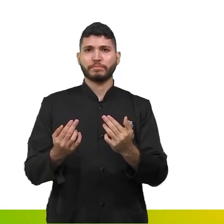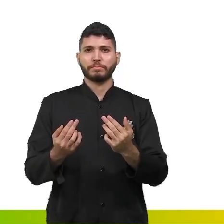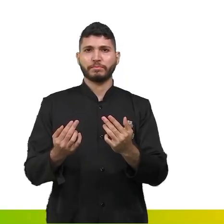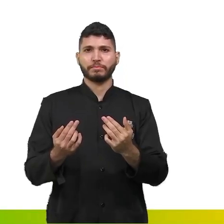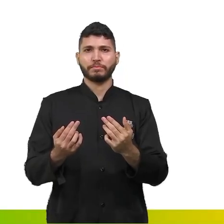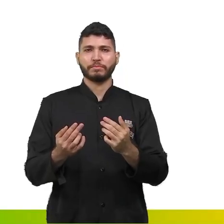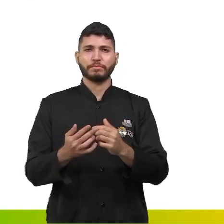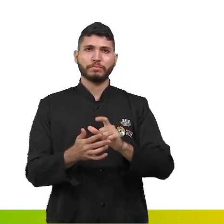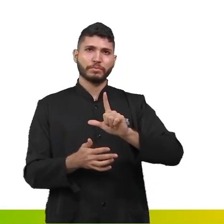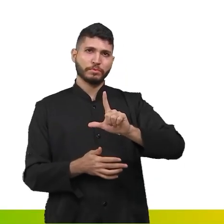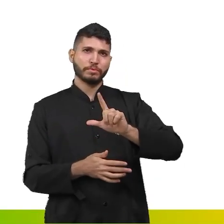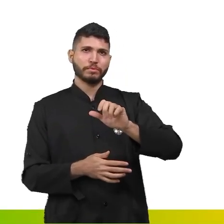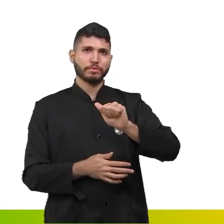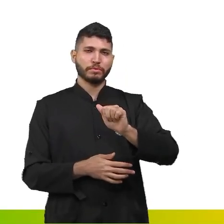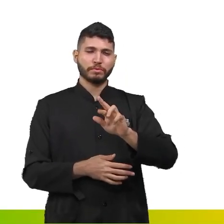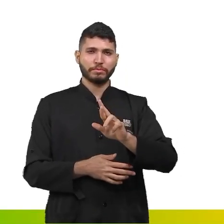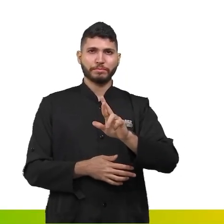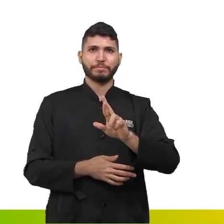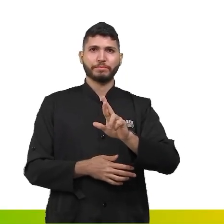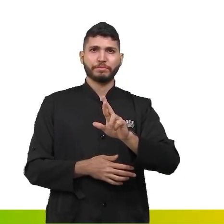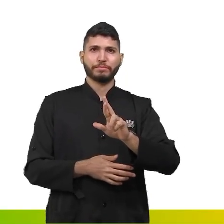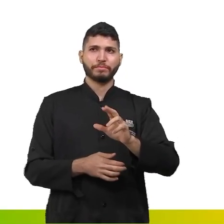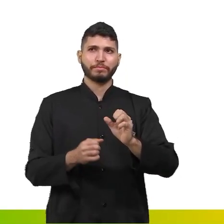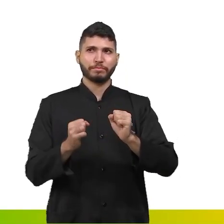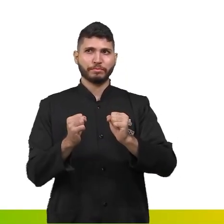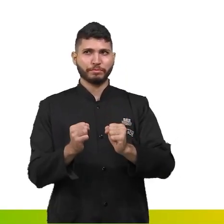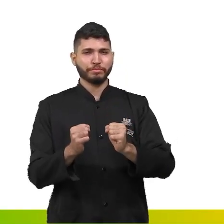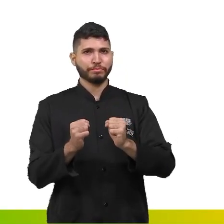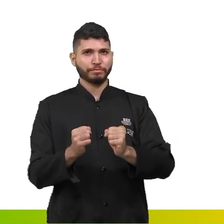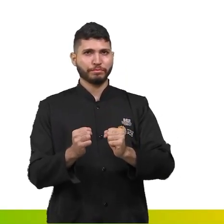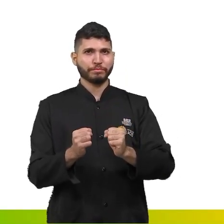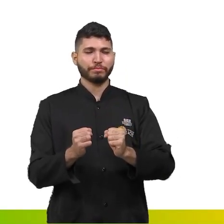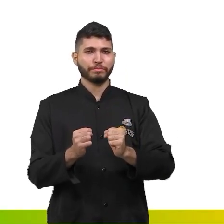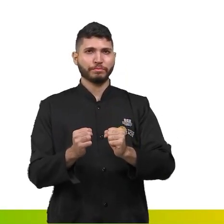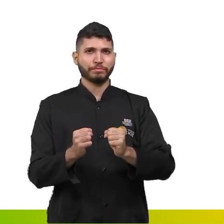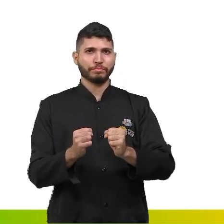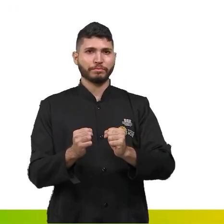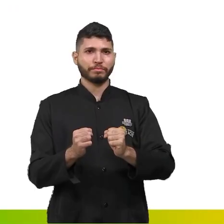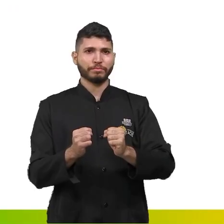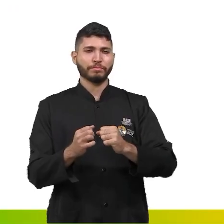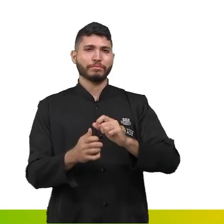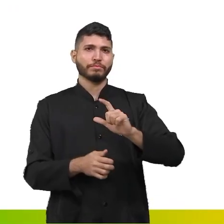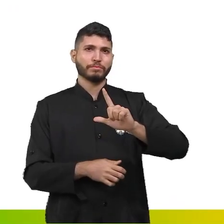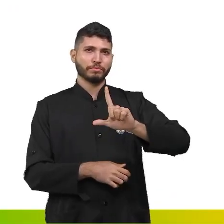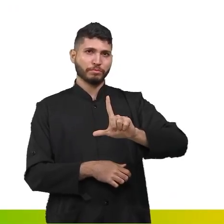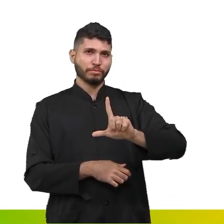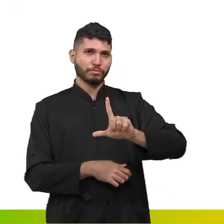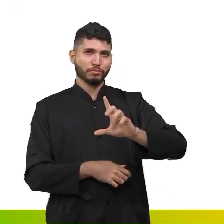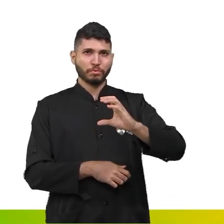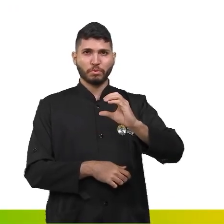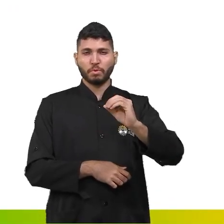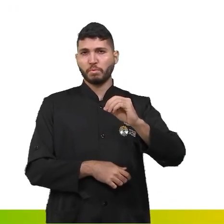lado AR aqui, eu posso determinar como